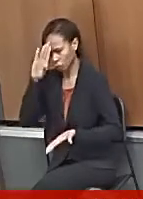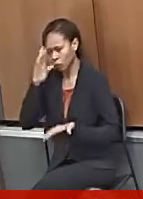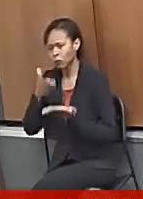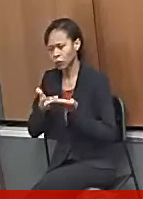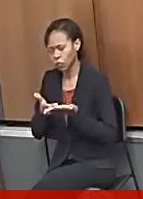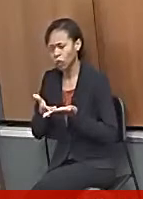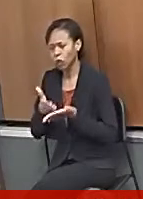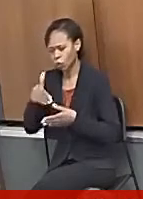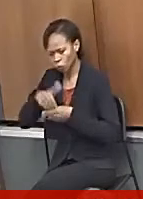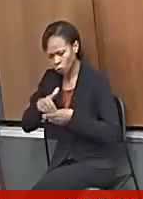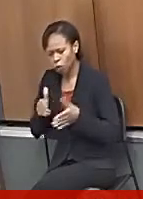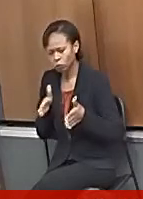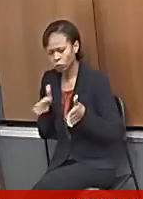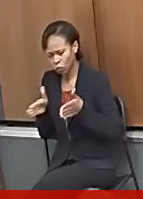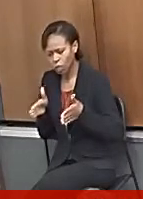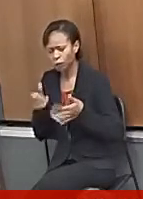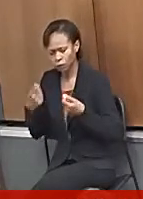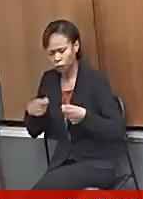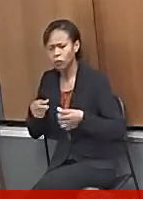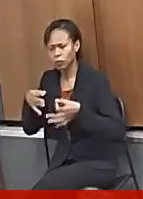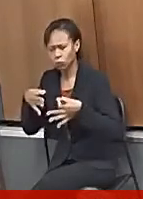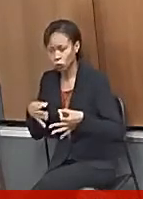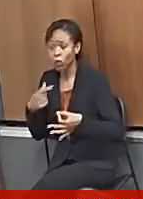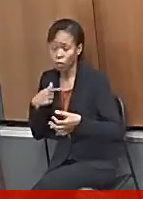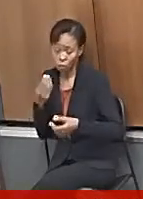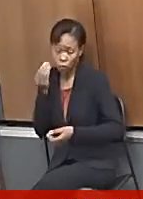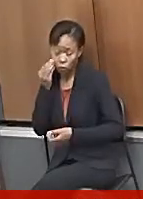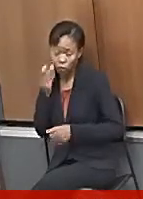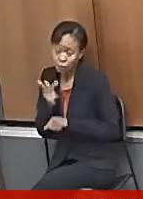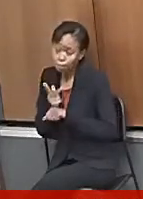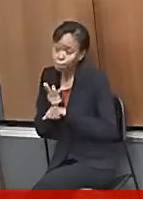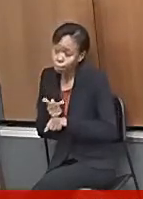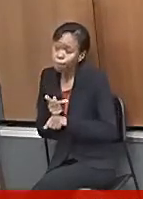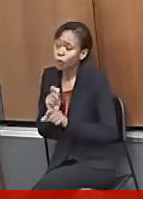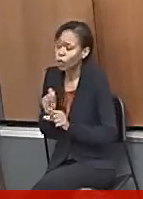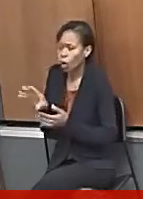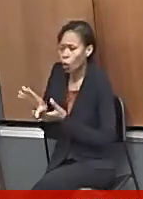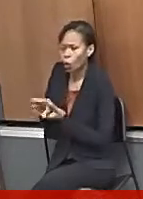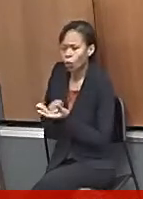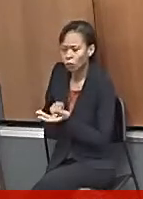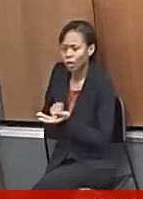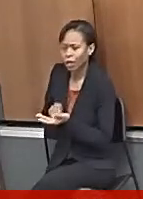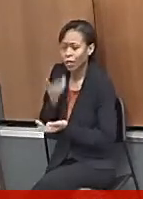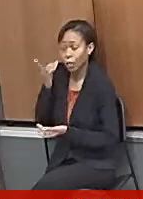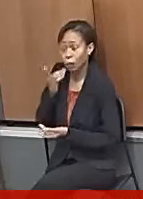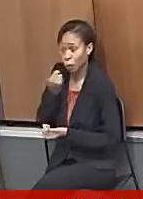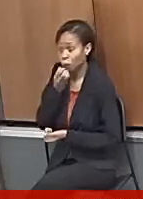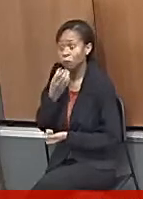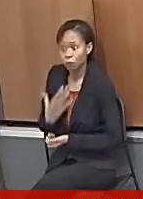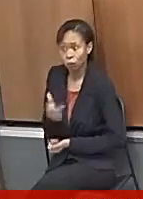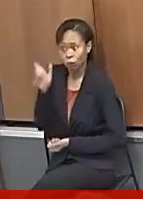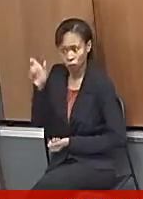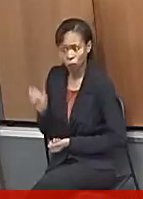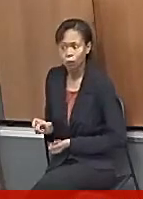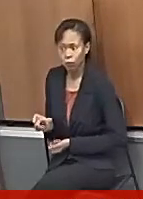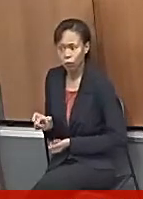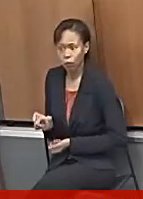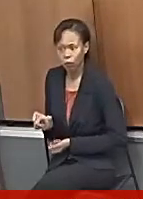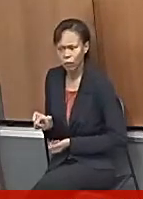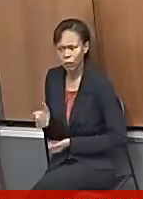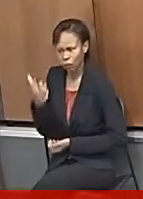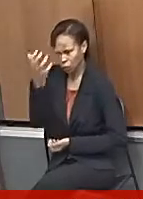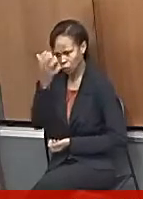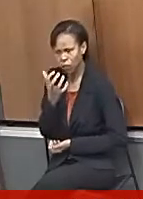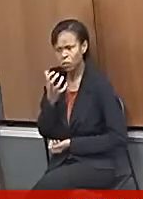pautado e eu como eu já disse eu procuro é e me espelhar em bons deputados e deputados que são produtos